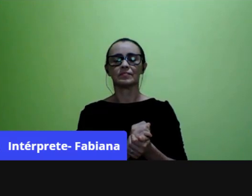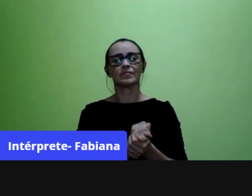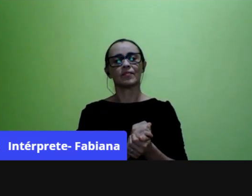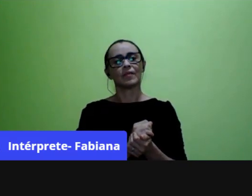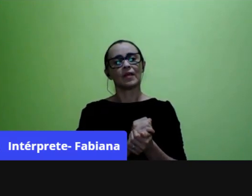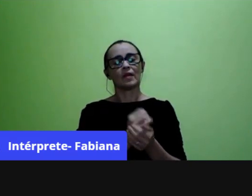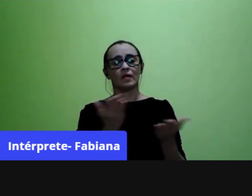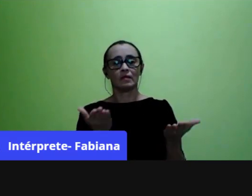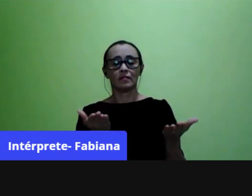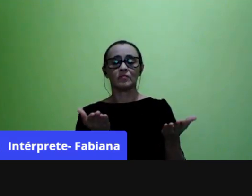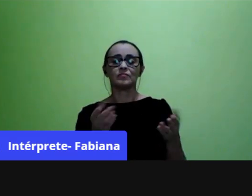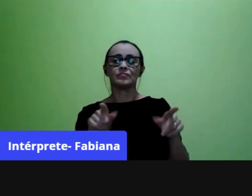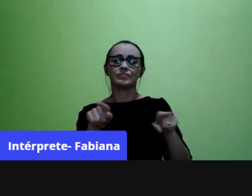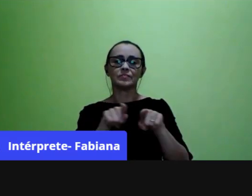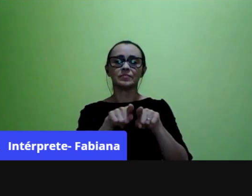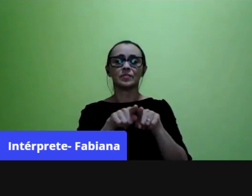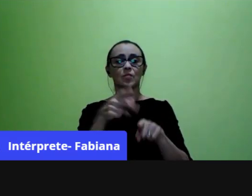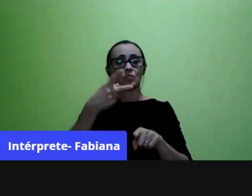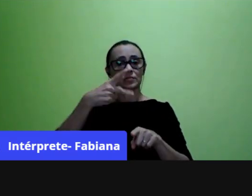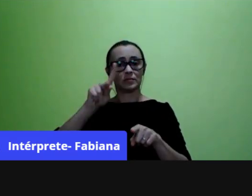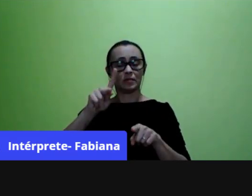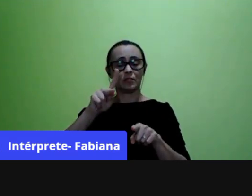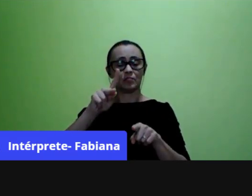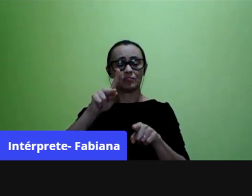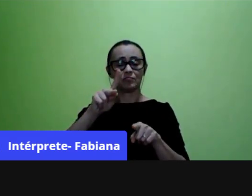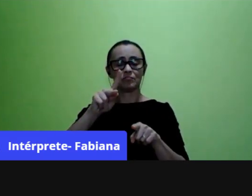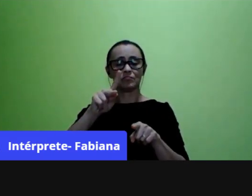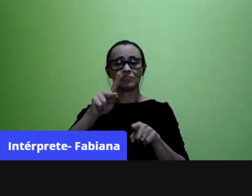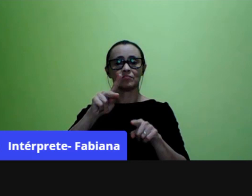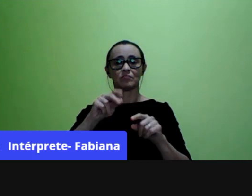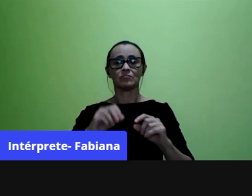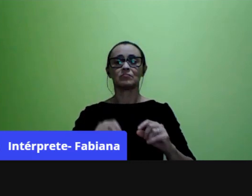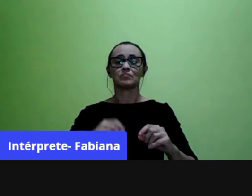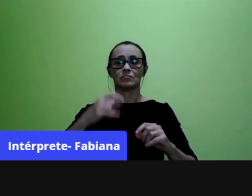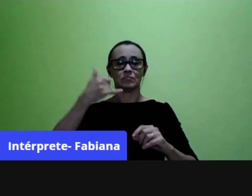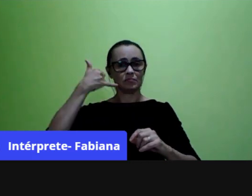coloca, além do seu celular que está gravando, um outro celular com